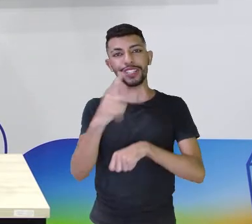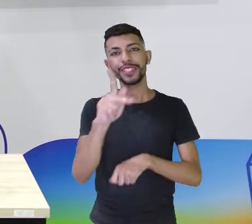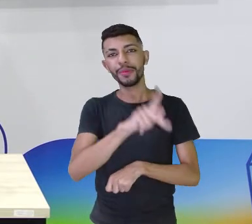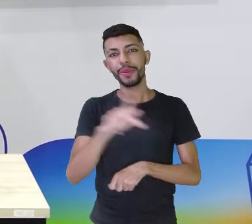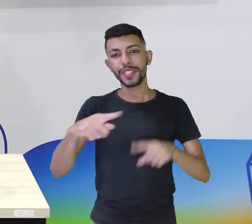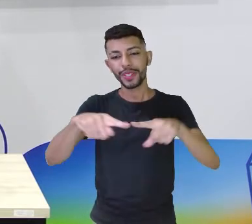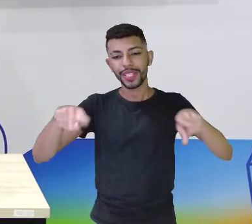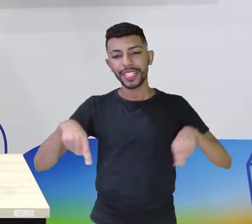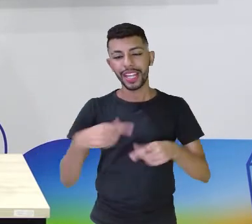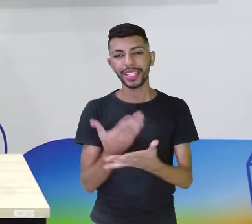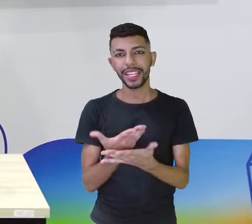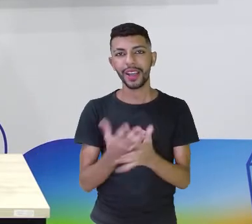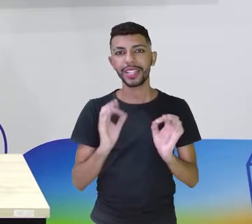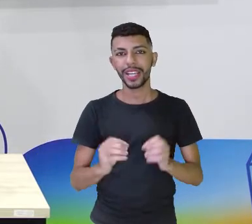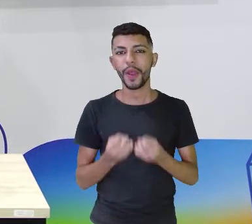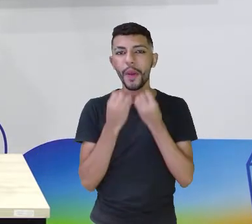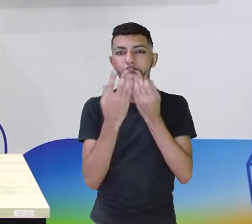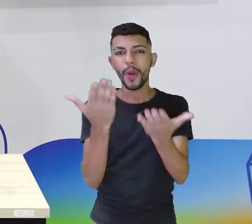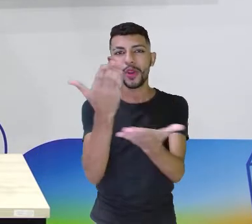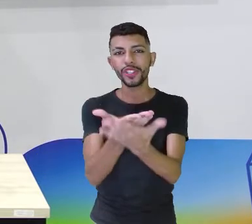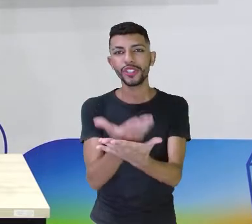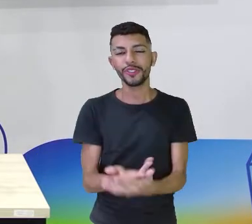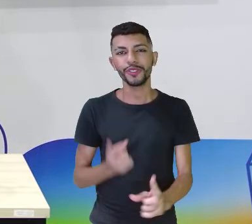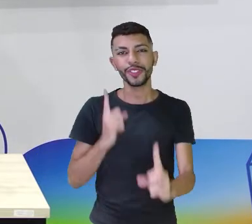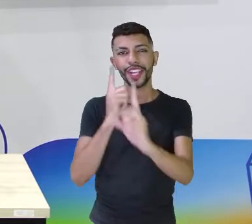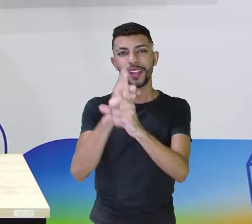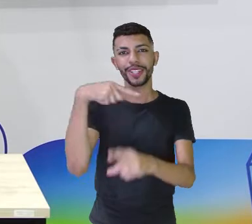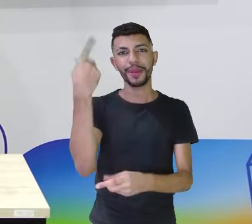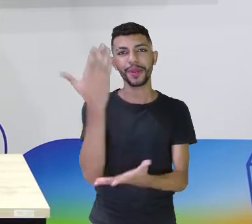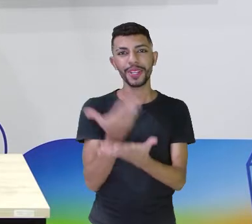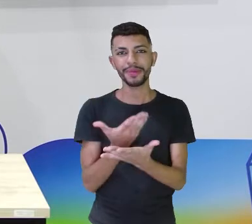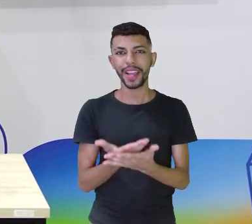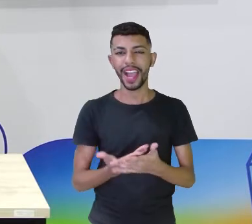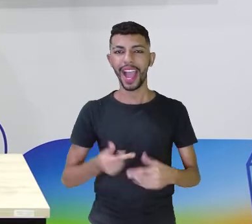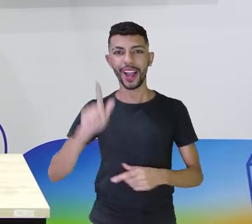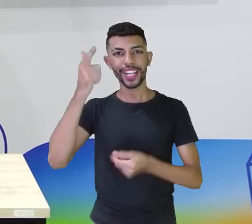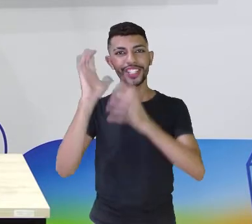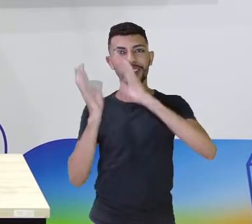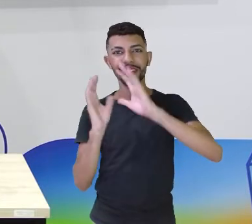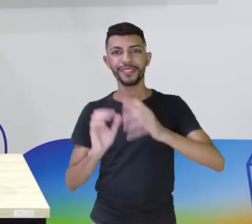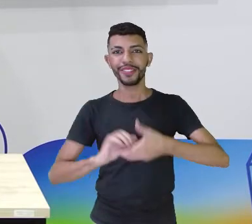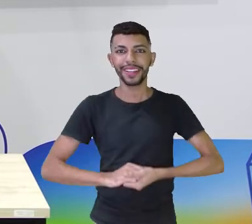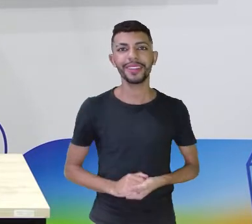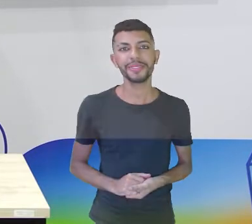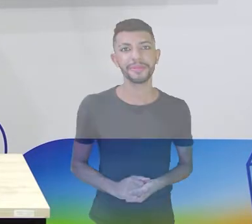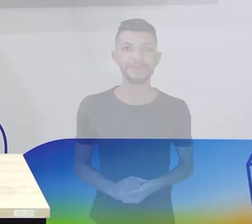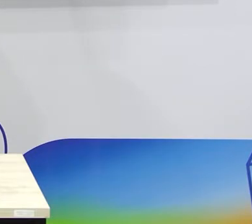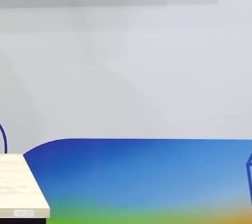sala. Tenha bons estudos e até a próxima aula de Geografia.